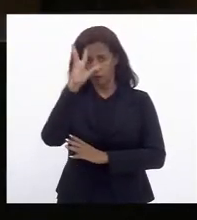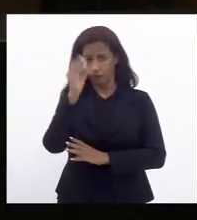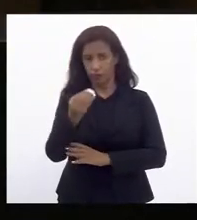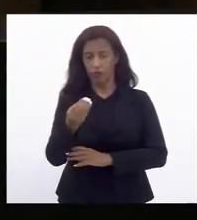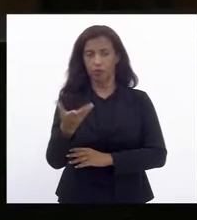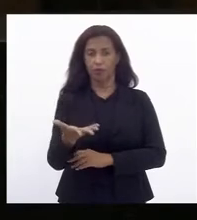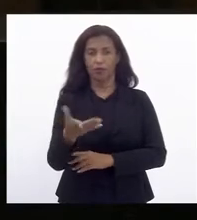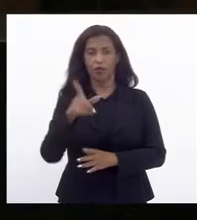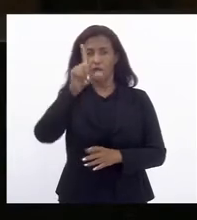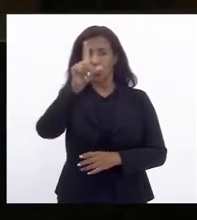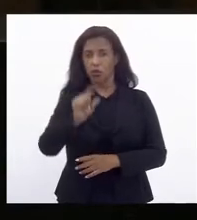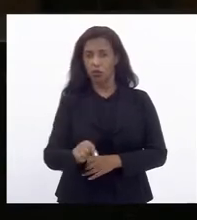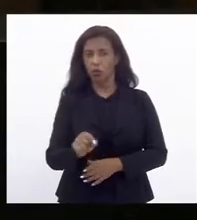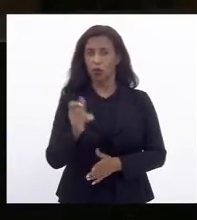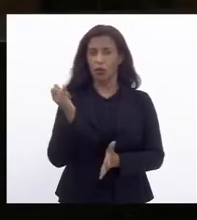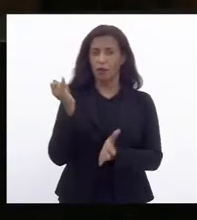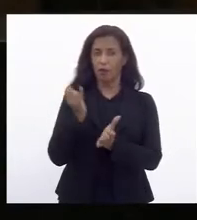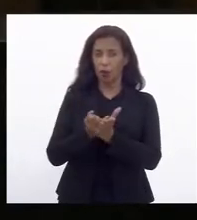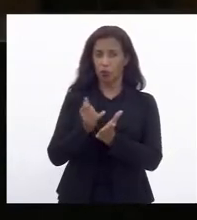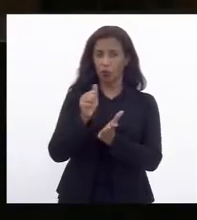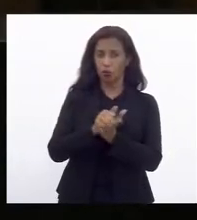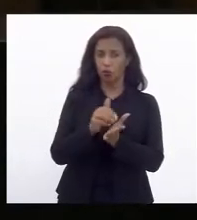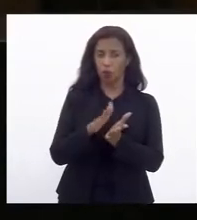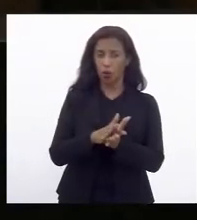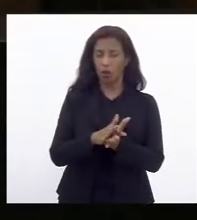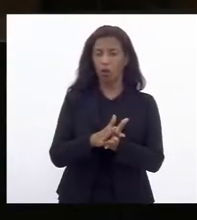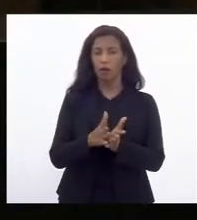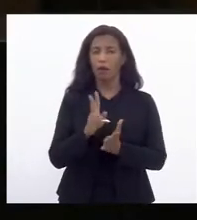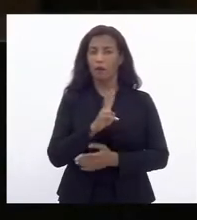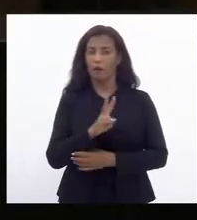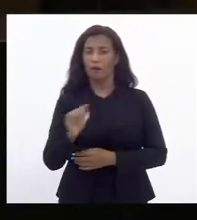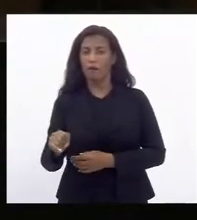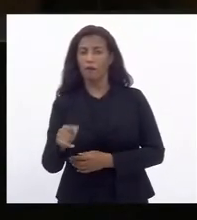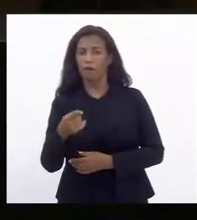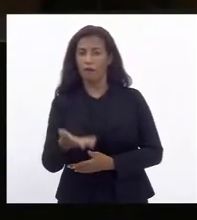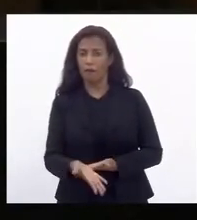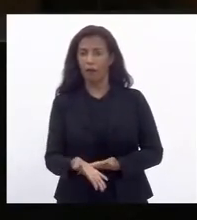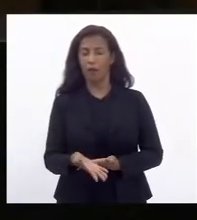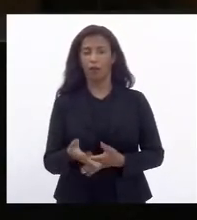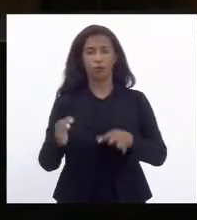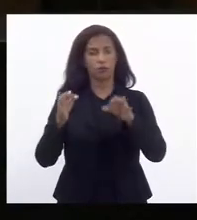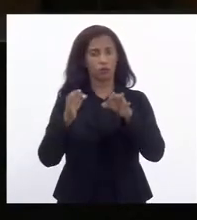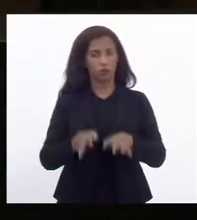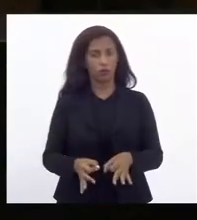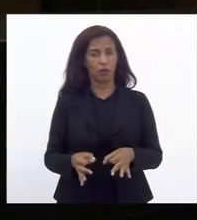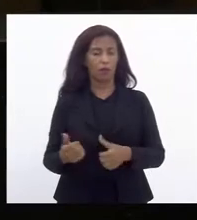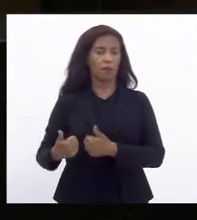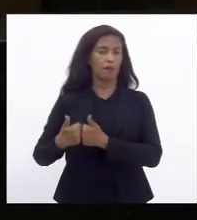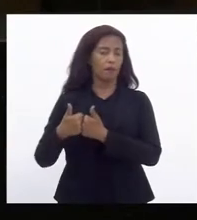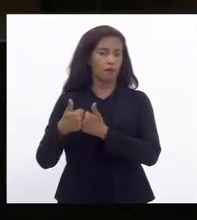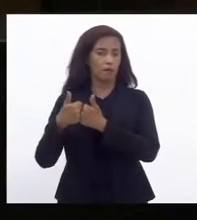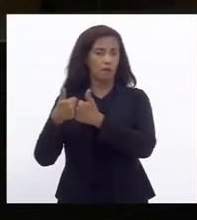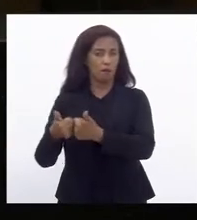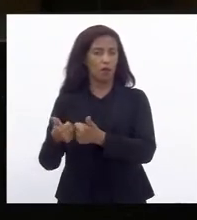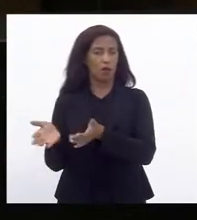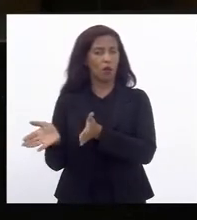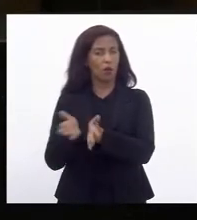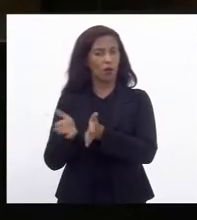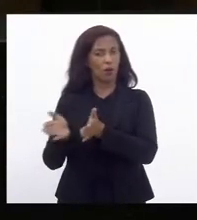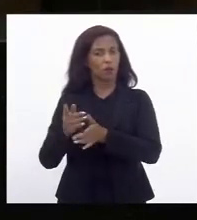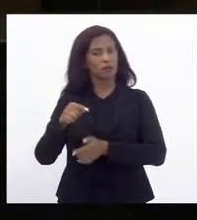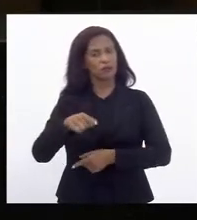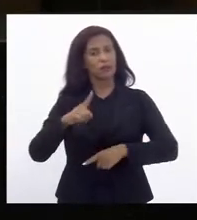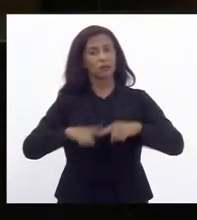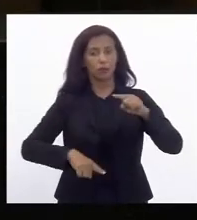de reduzir a alíquota vai, com certeza, melhorar o acesso